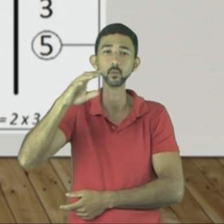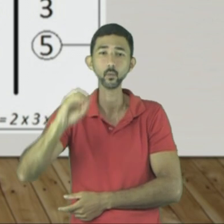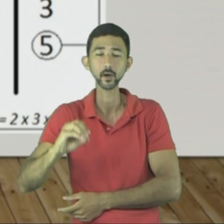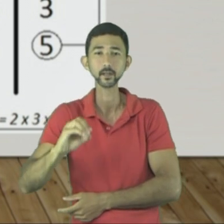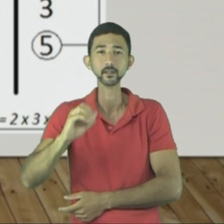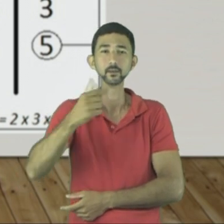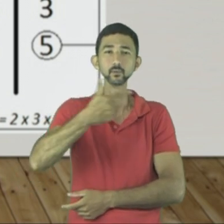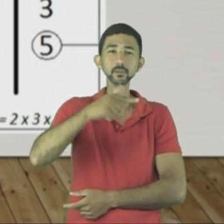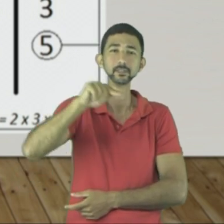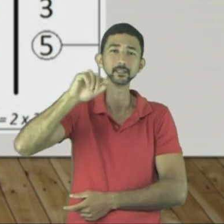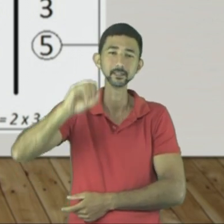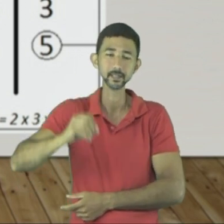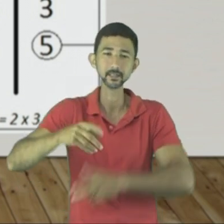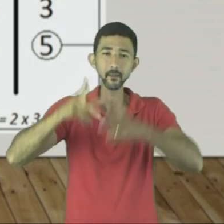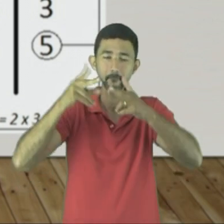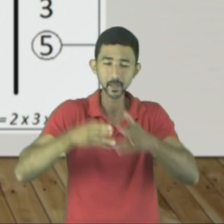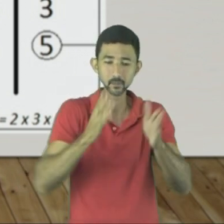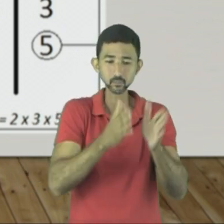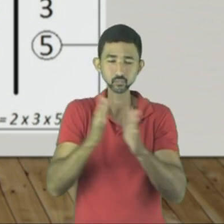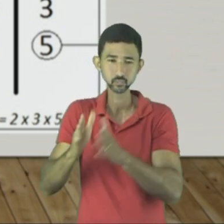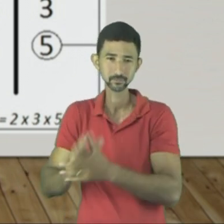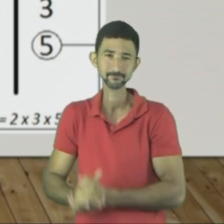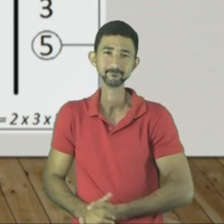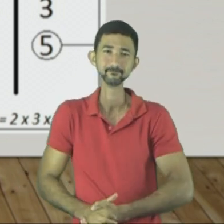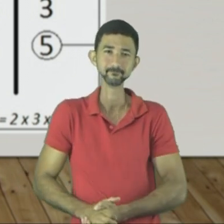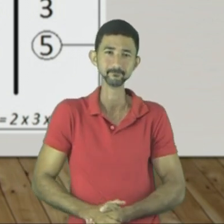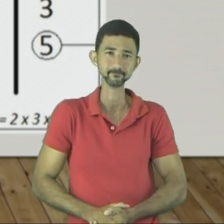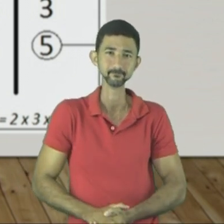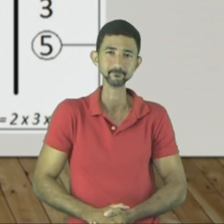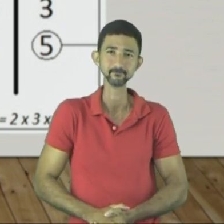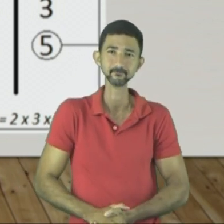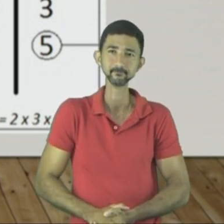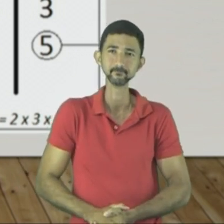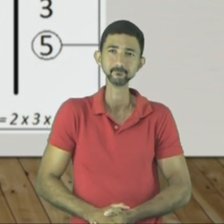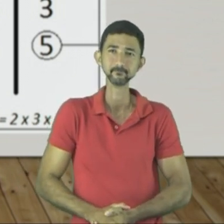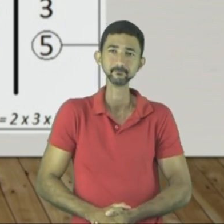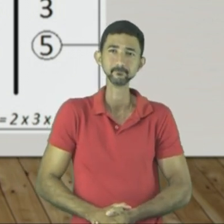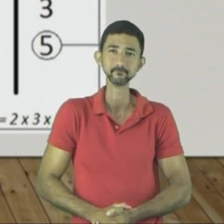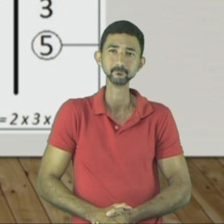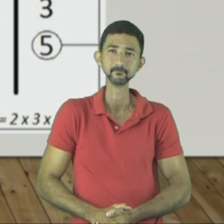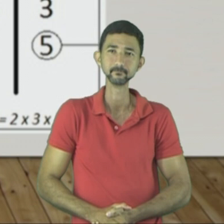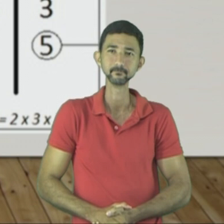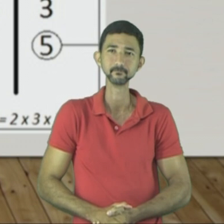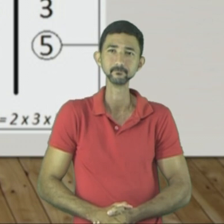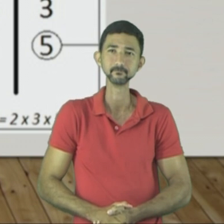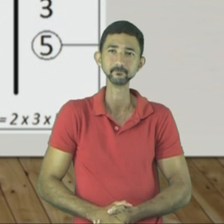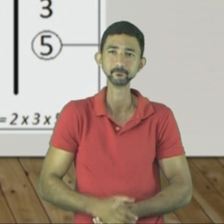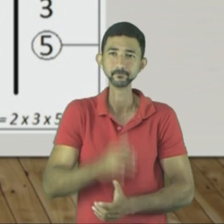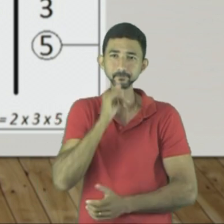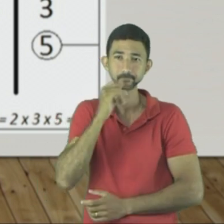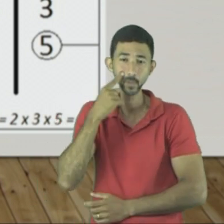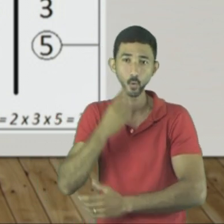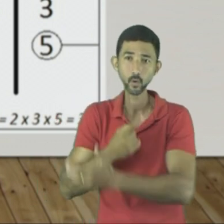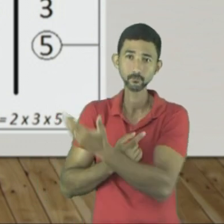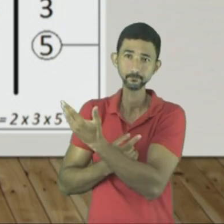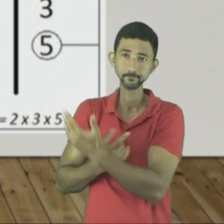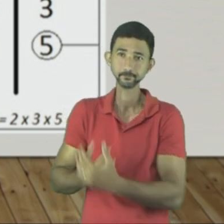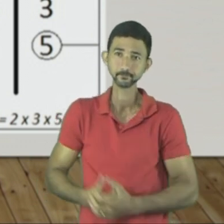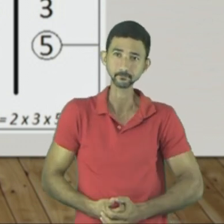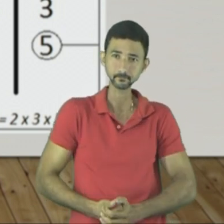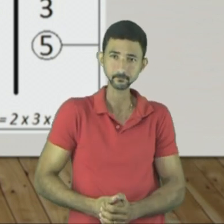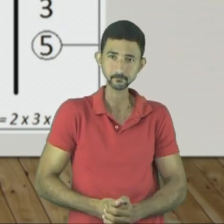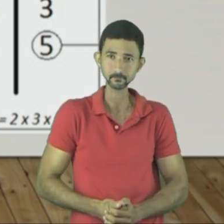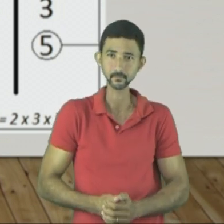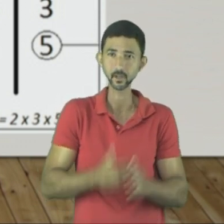240 e do 270 ao mesmo tempo, simultaneamente, né? Aí vai resultar aqui, ó, 180 por 2